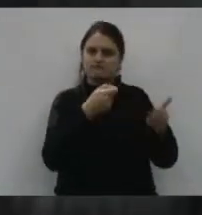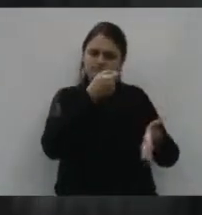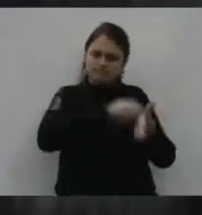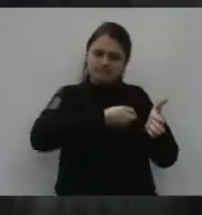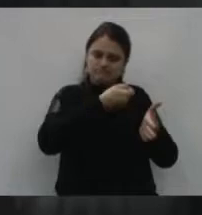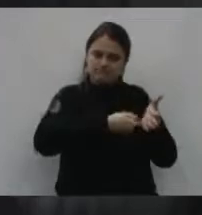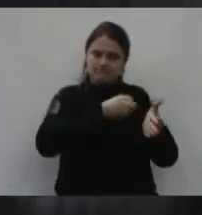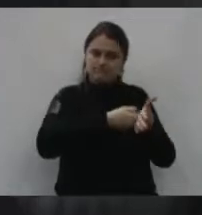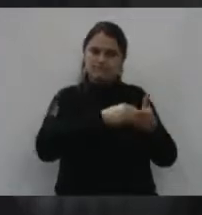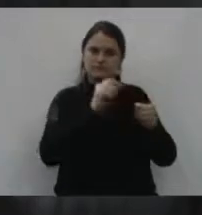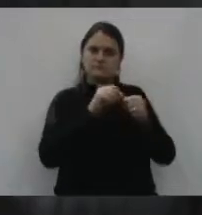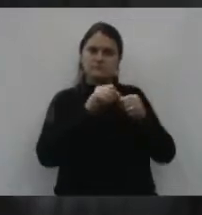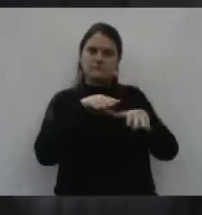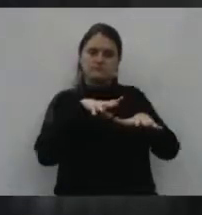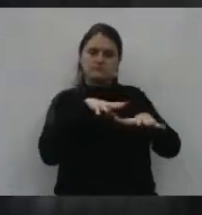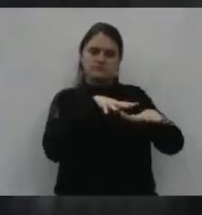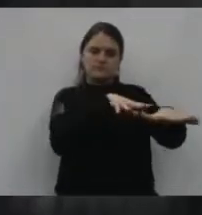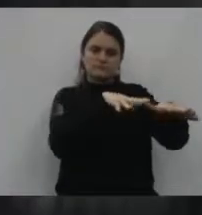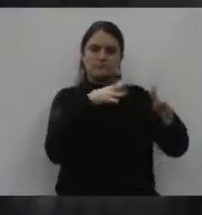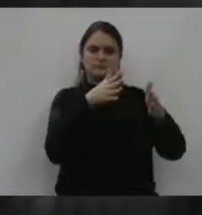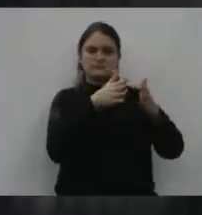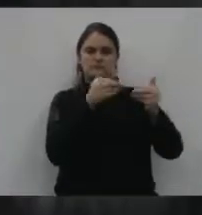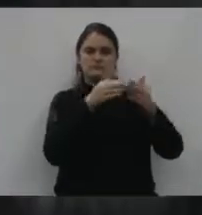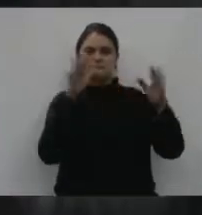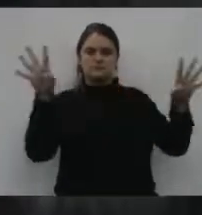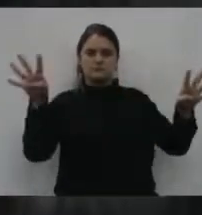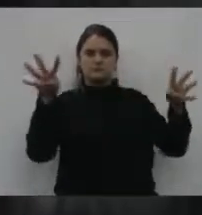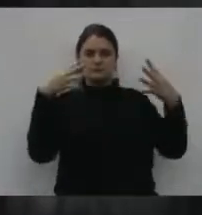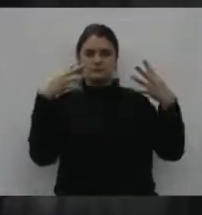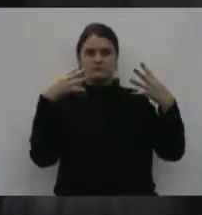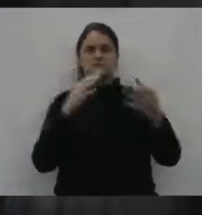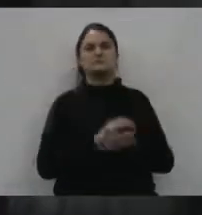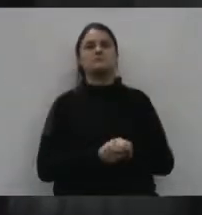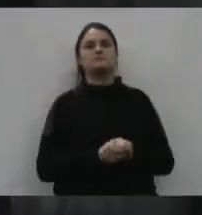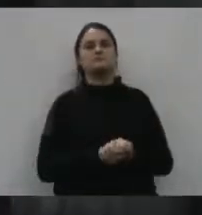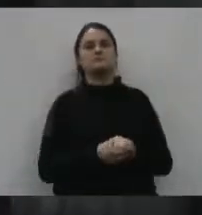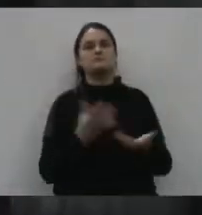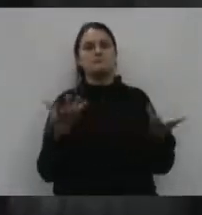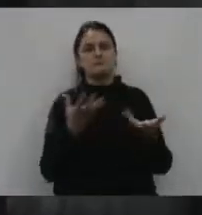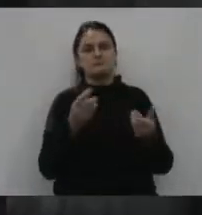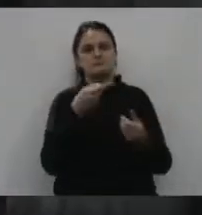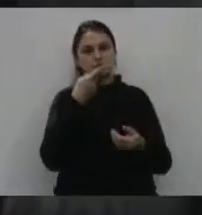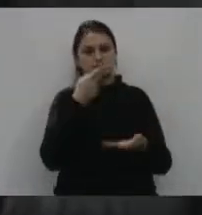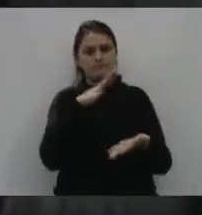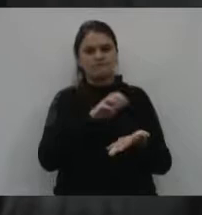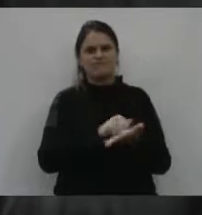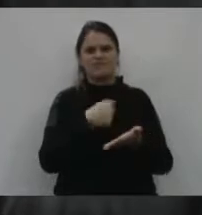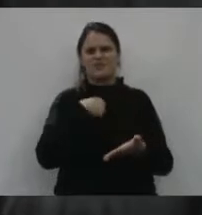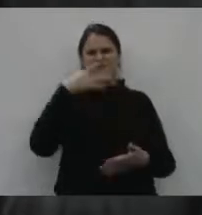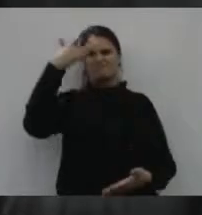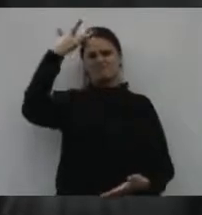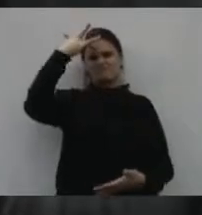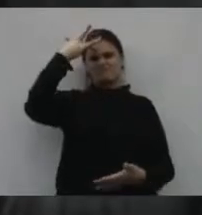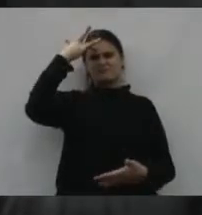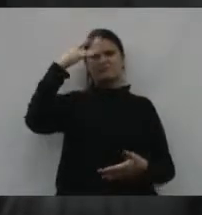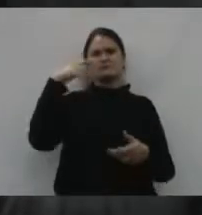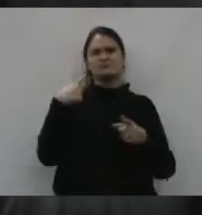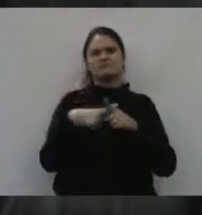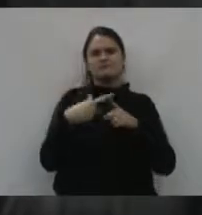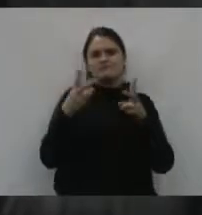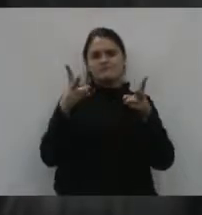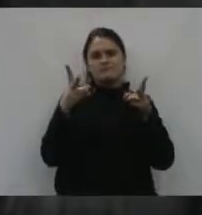cabeça. E isso, senão, não vai mudar. Portanto, fazer esse registro e minha indignação por